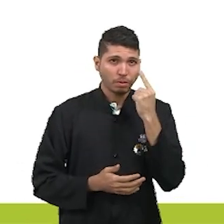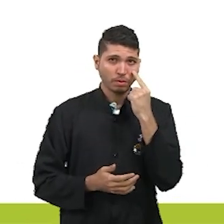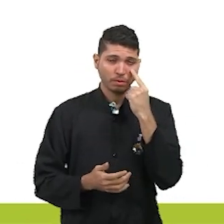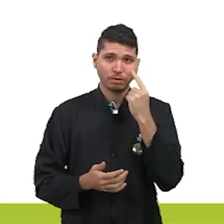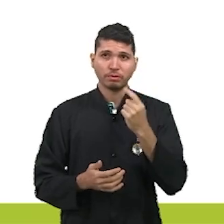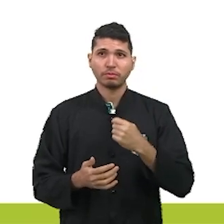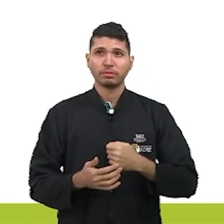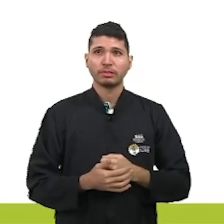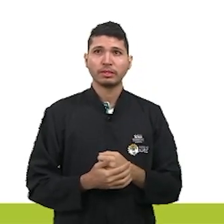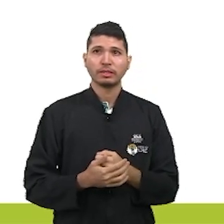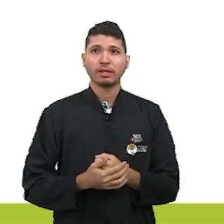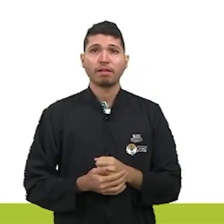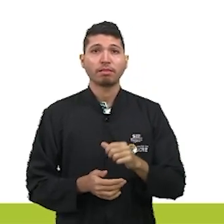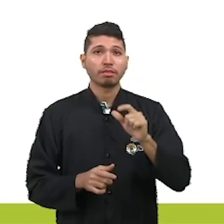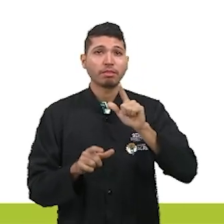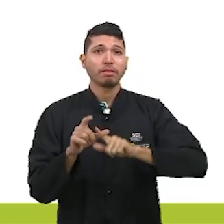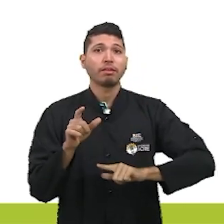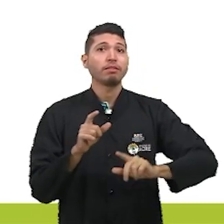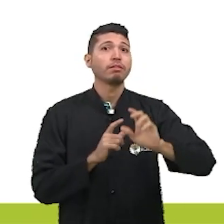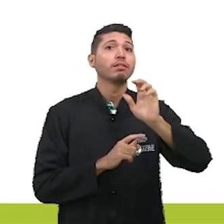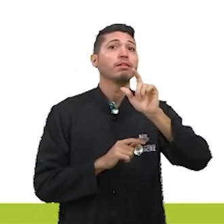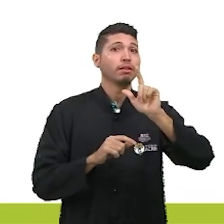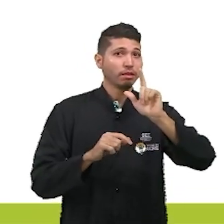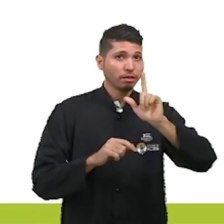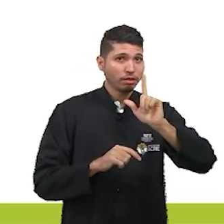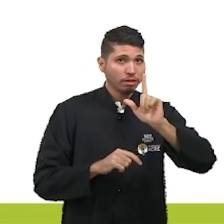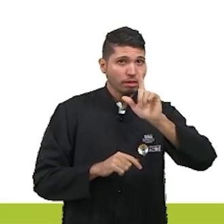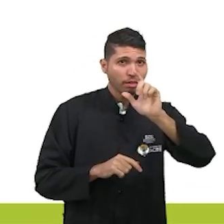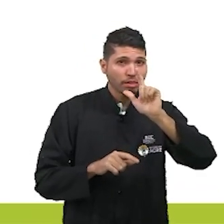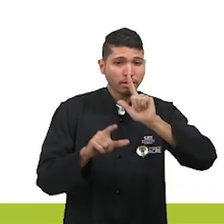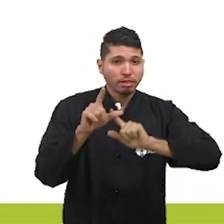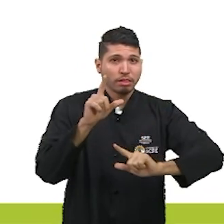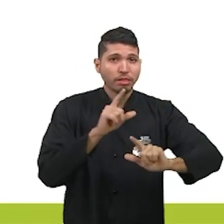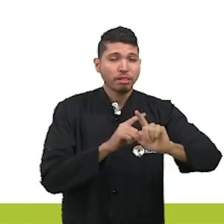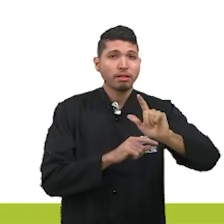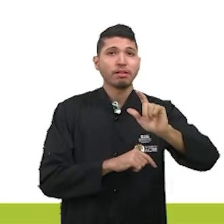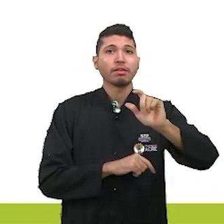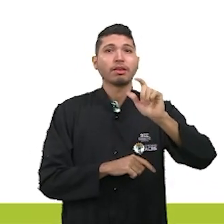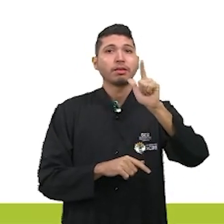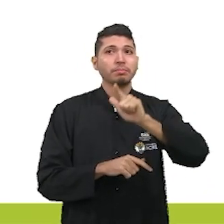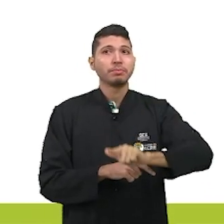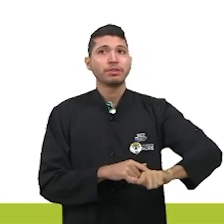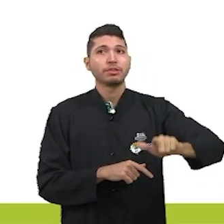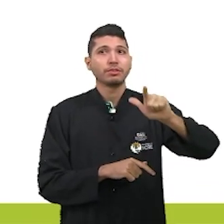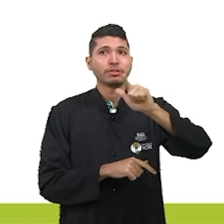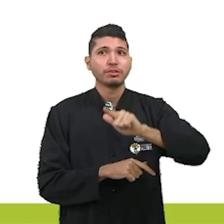letras repetindo. Veja, temos um A repetindo aqui.